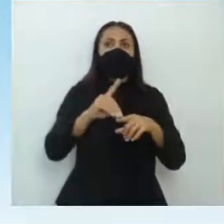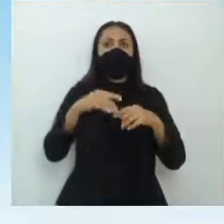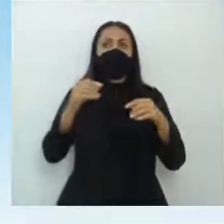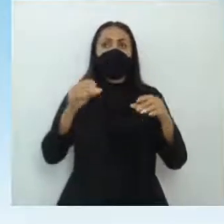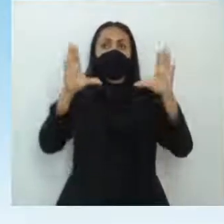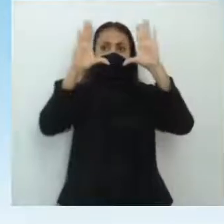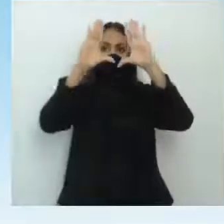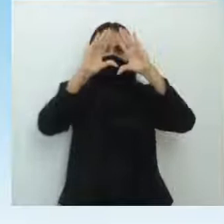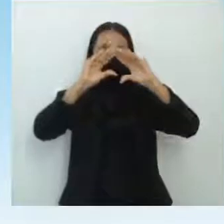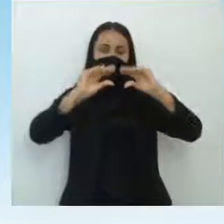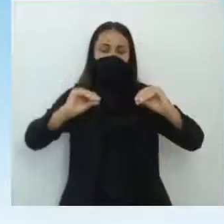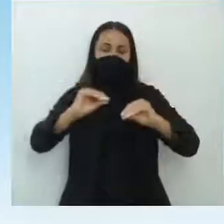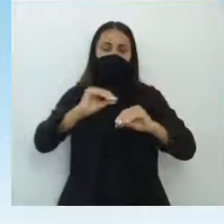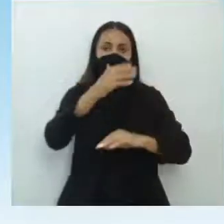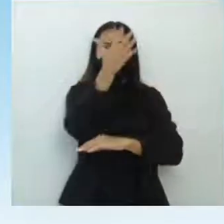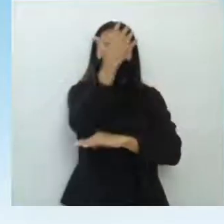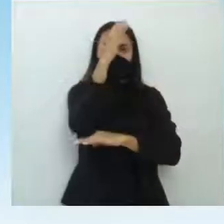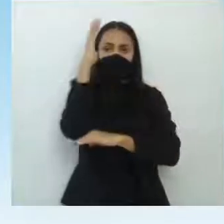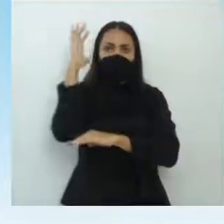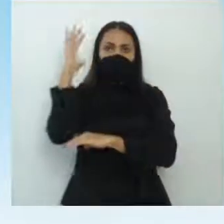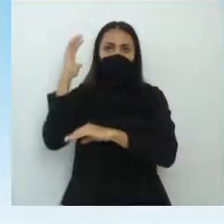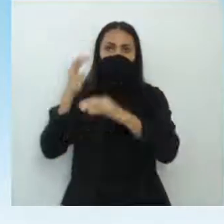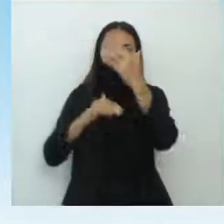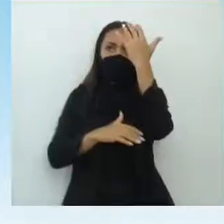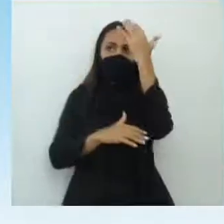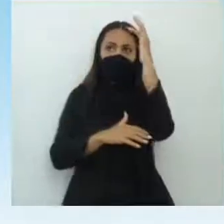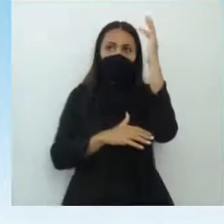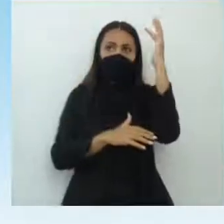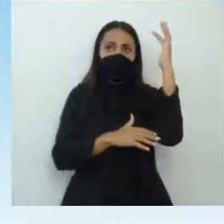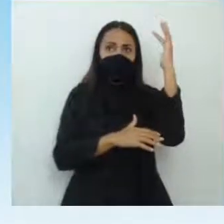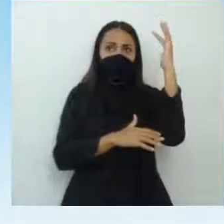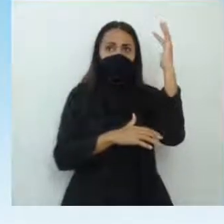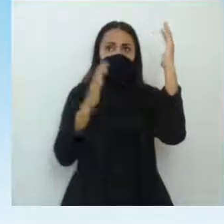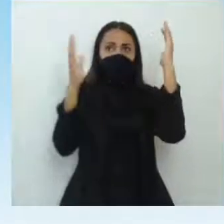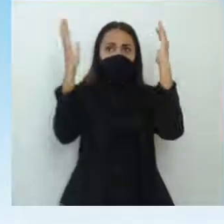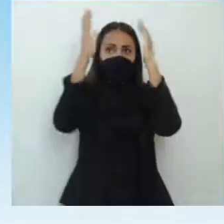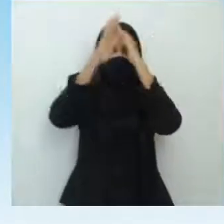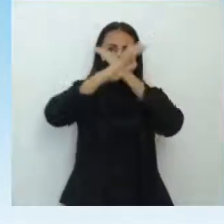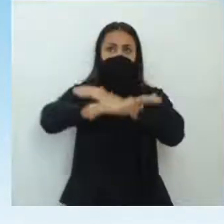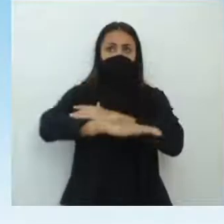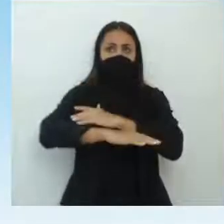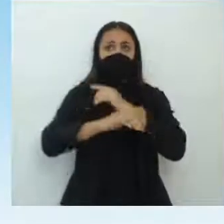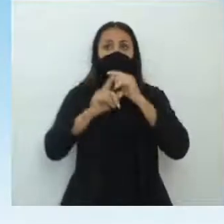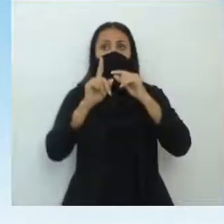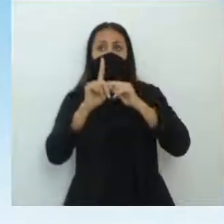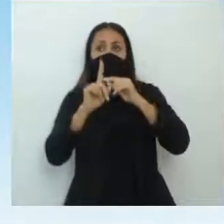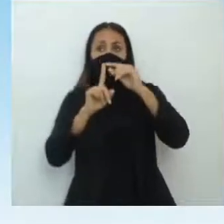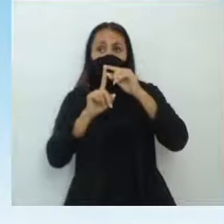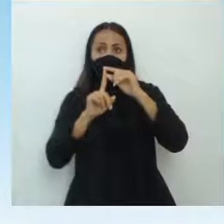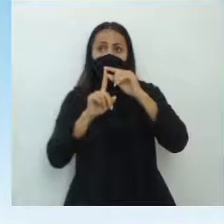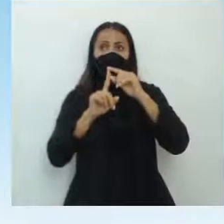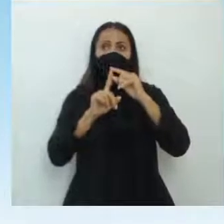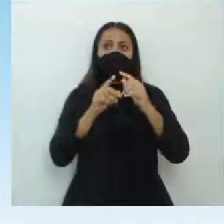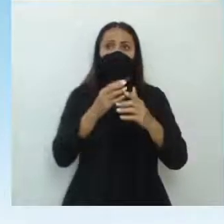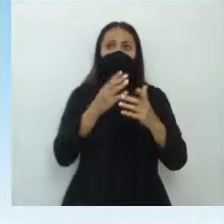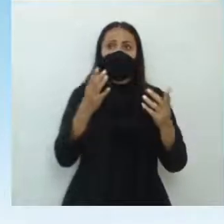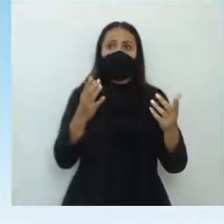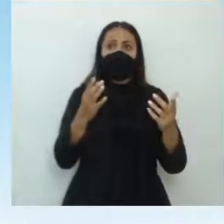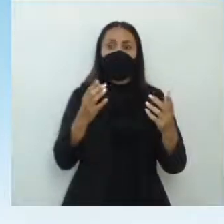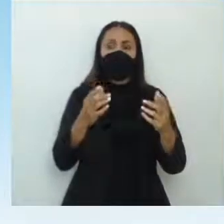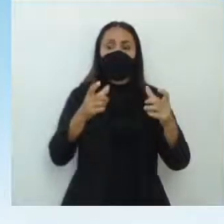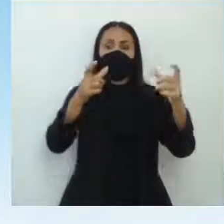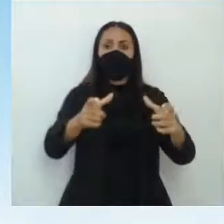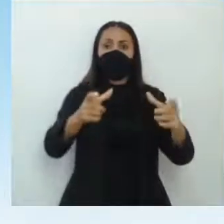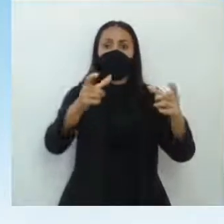a destruição das florestas tropicais é uma das causas do aumento das temperaturas em